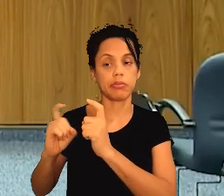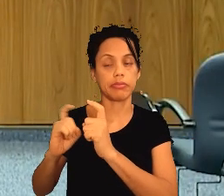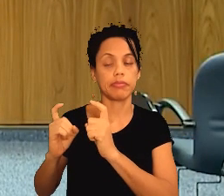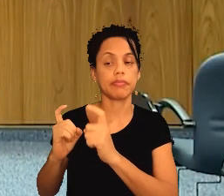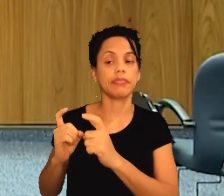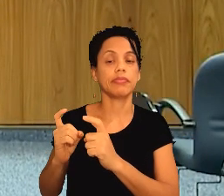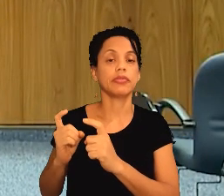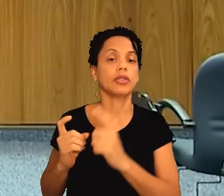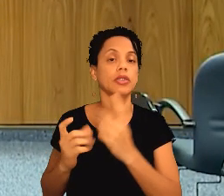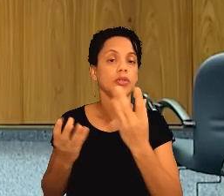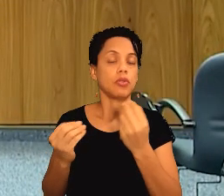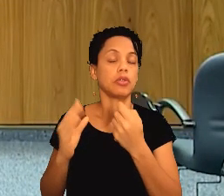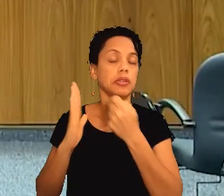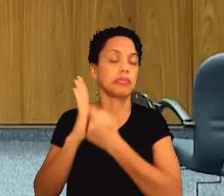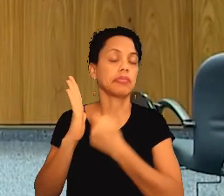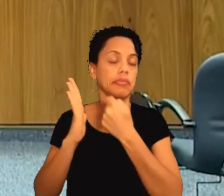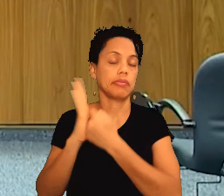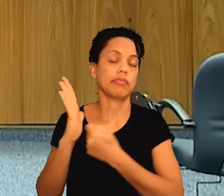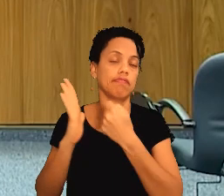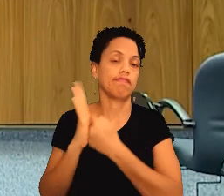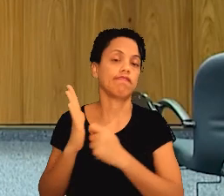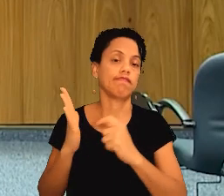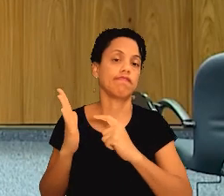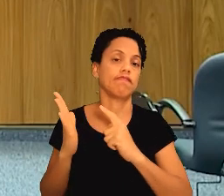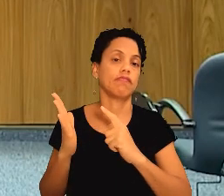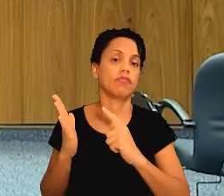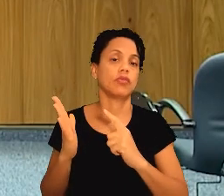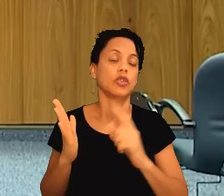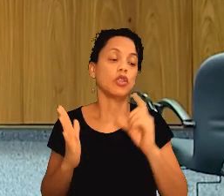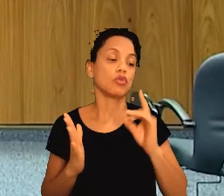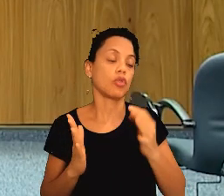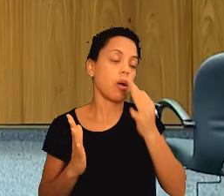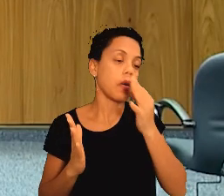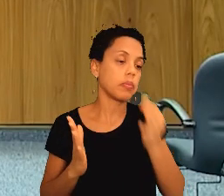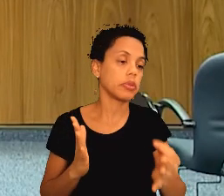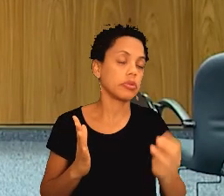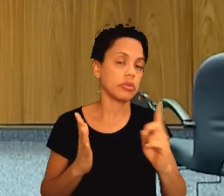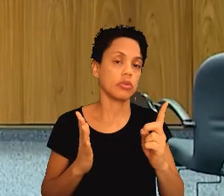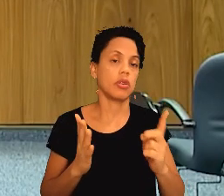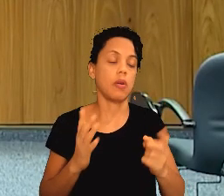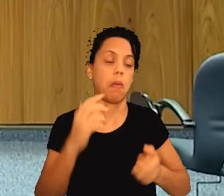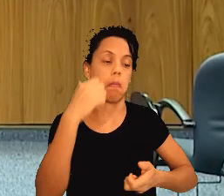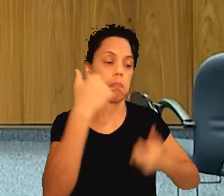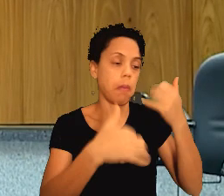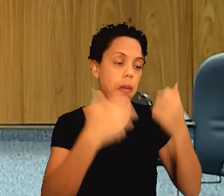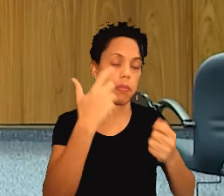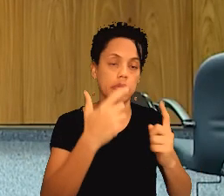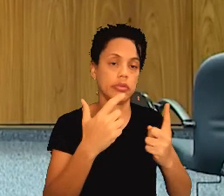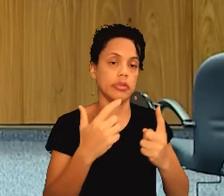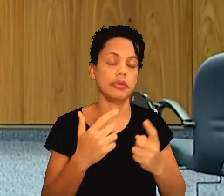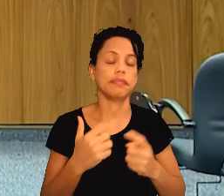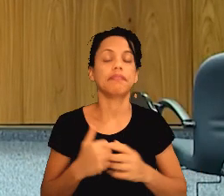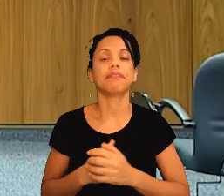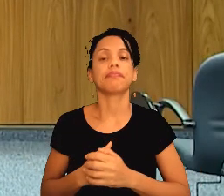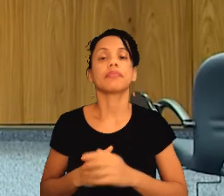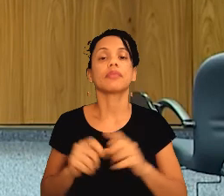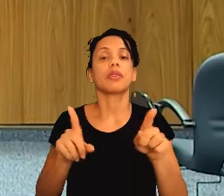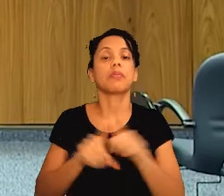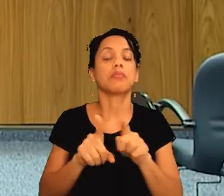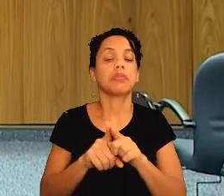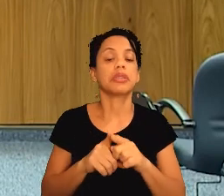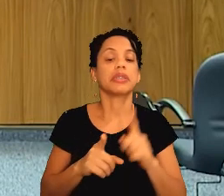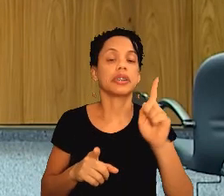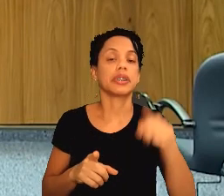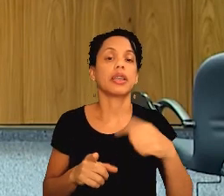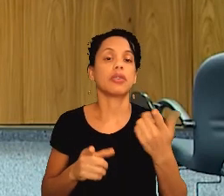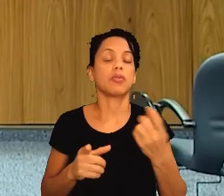que é muito contestável, não só o próprio argumento, mas como a sua extensão, que é o